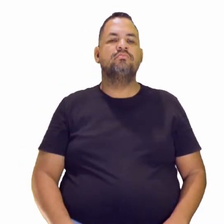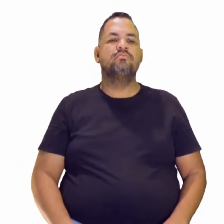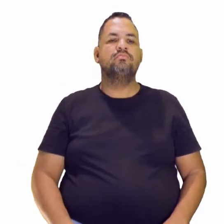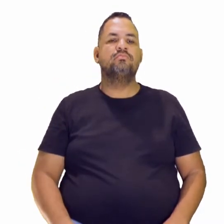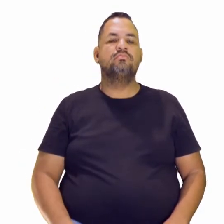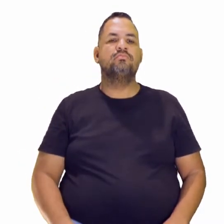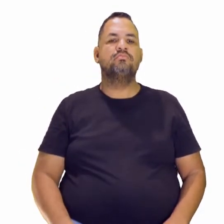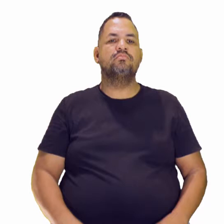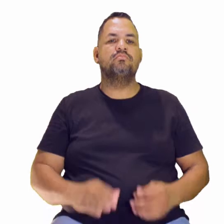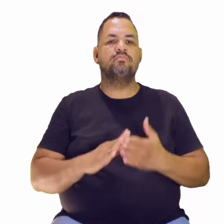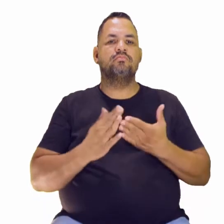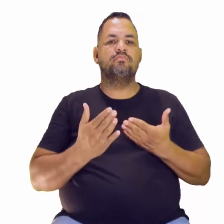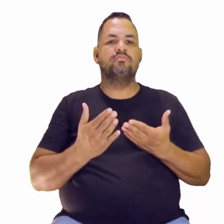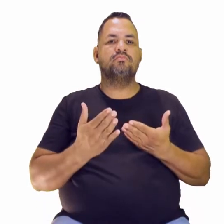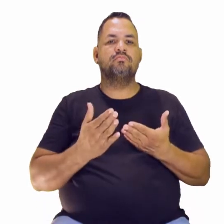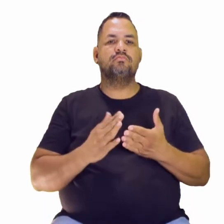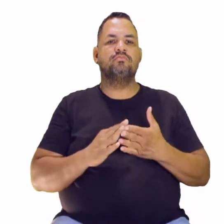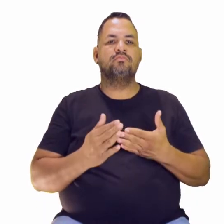que consagrou